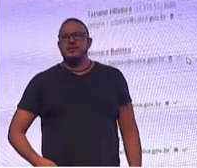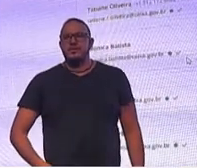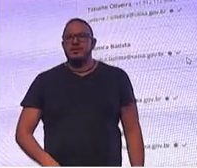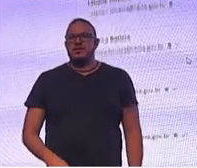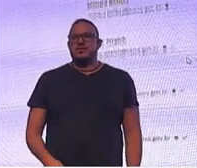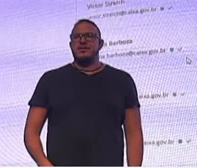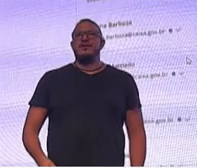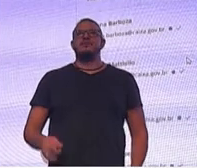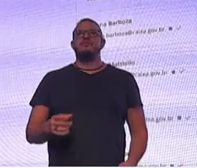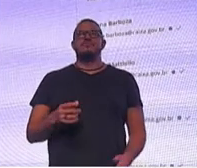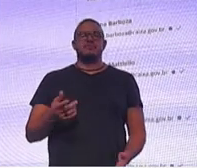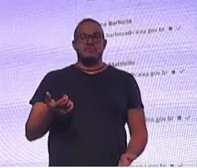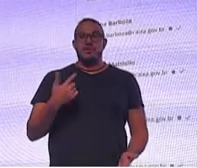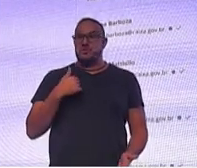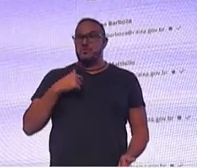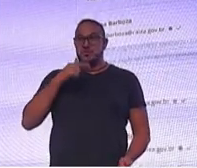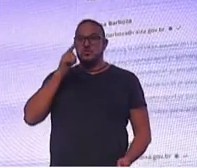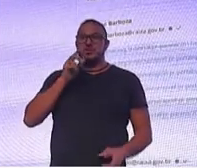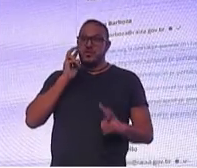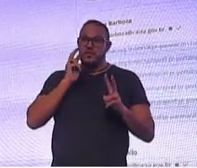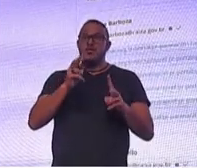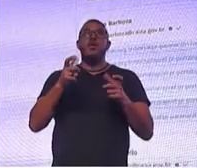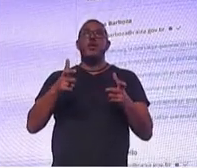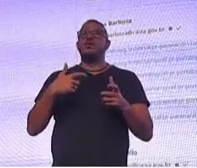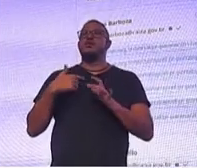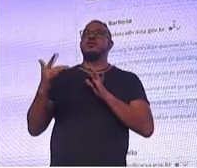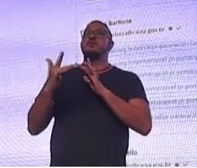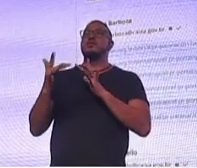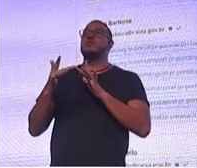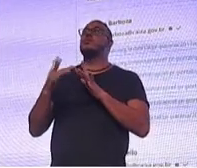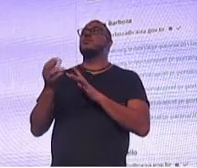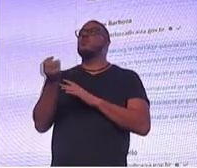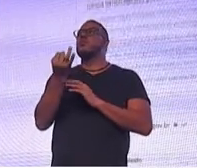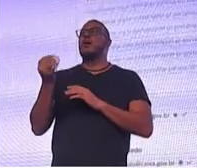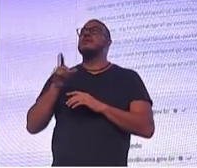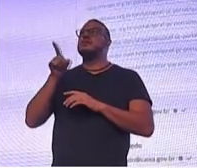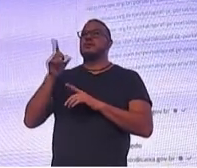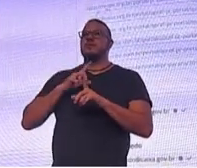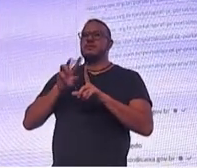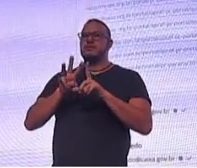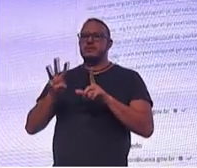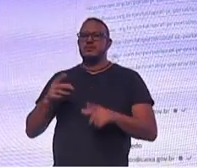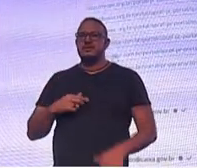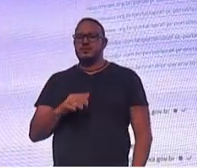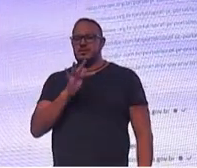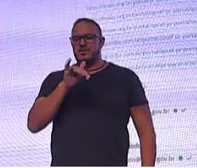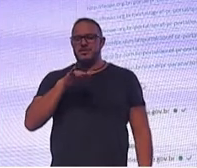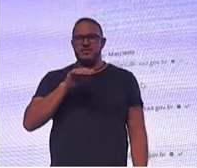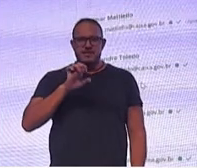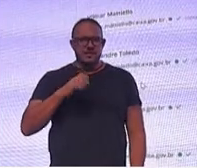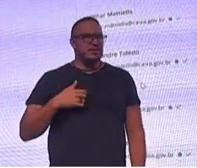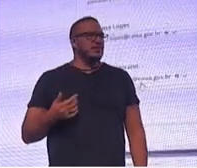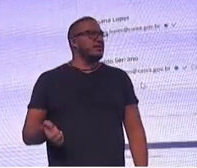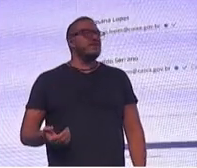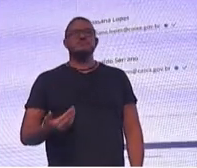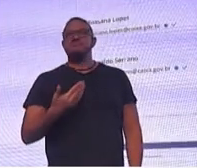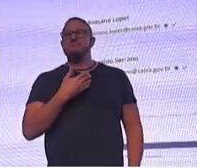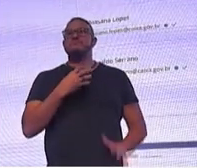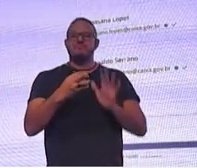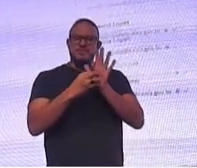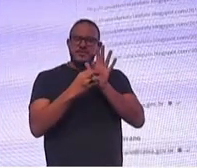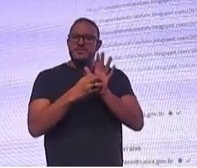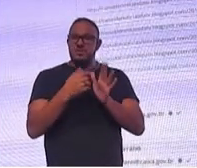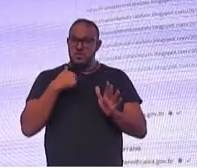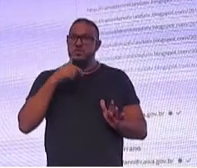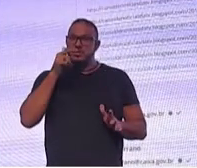21-2172-8096. E eu consigo ver de onde veio esse contato, quais sites ela tem, ó, FENAI, APSEF, PR... Consigo ver